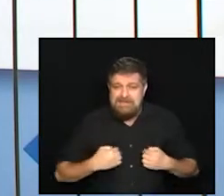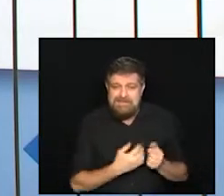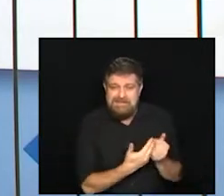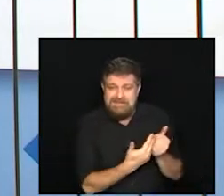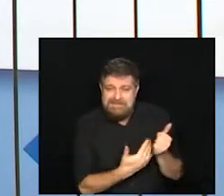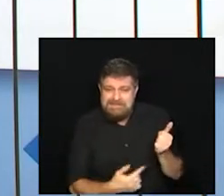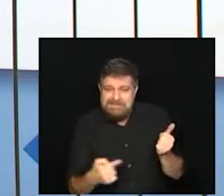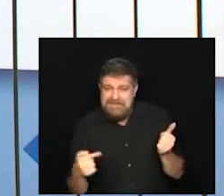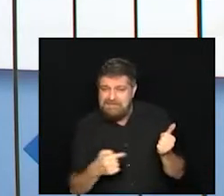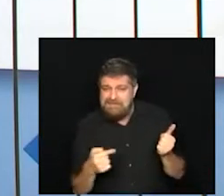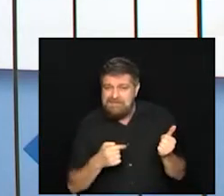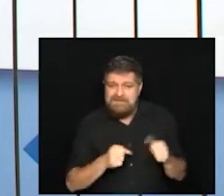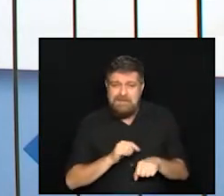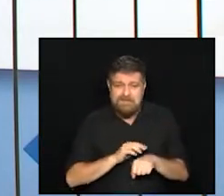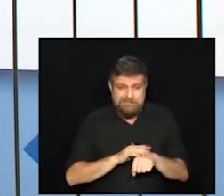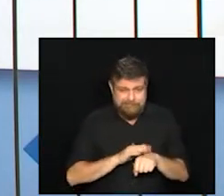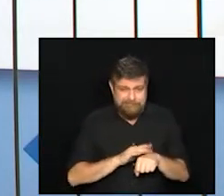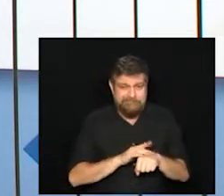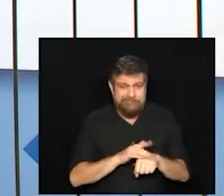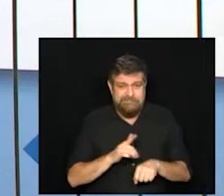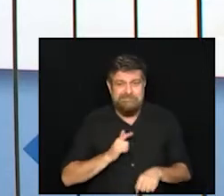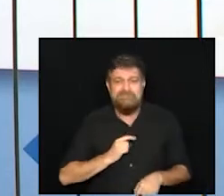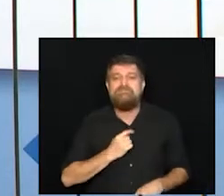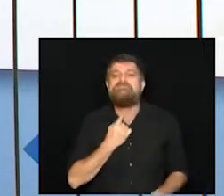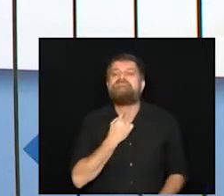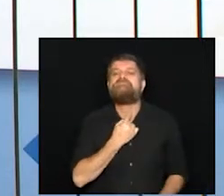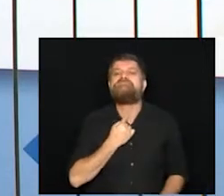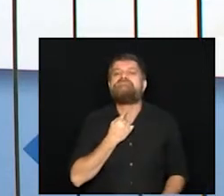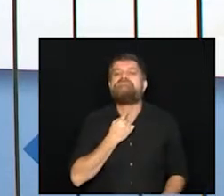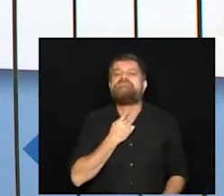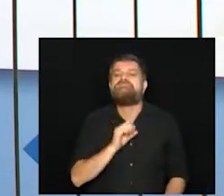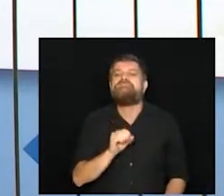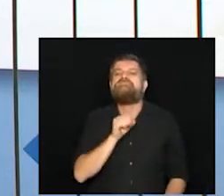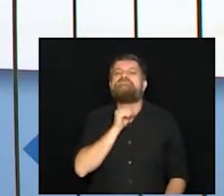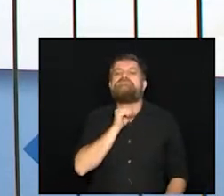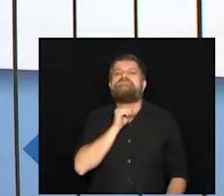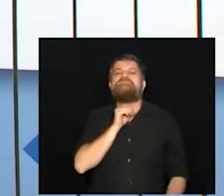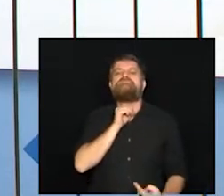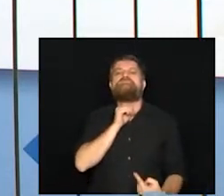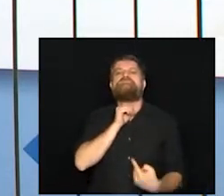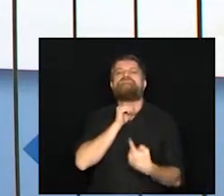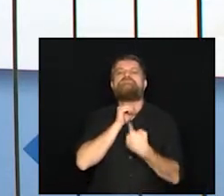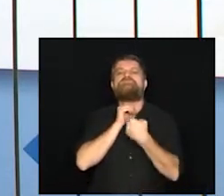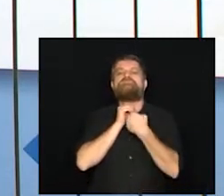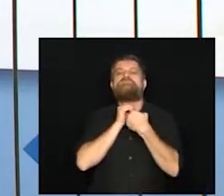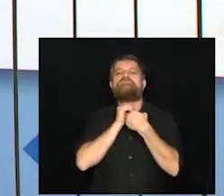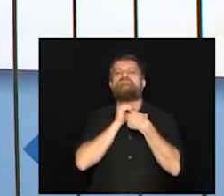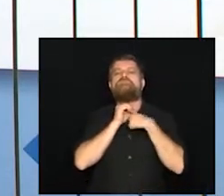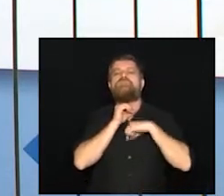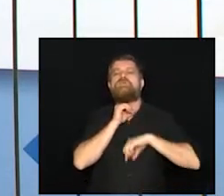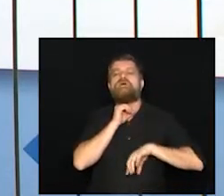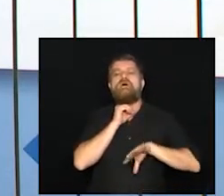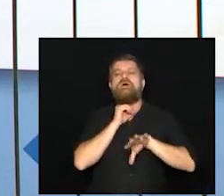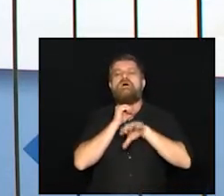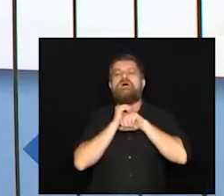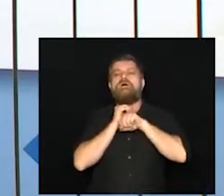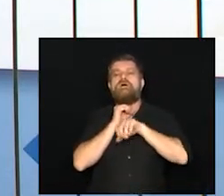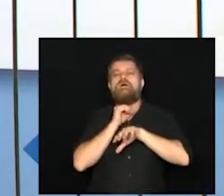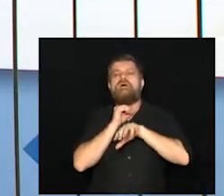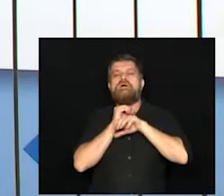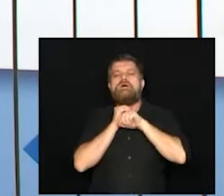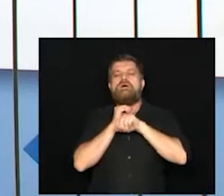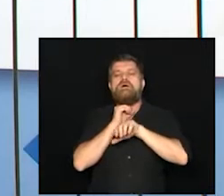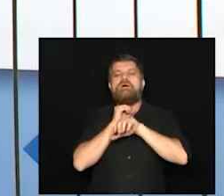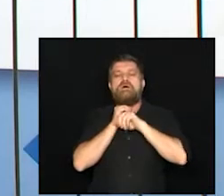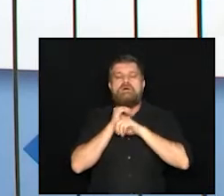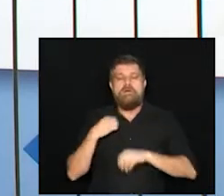sepse e já foi solicitado uma traqueostomia para o início da próxima semana a gente continua aqui na torcida